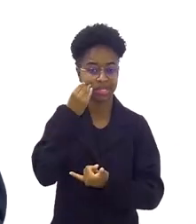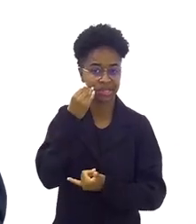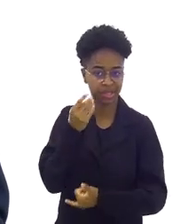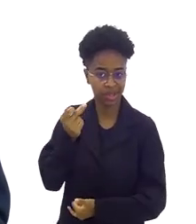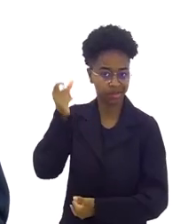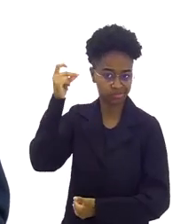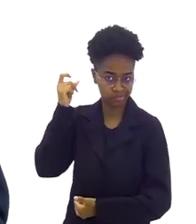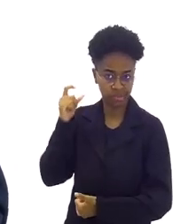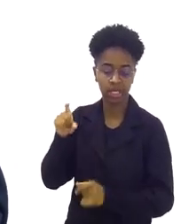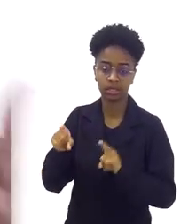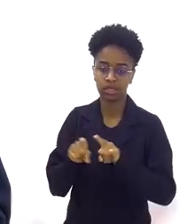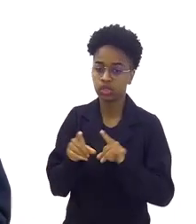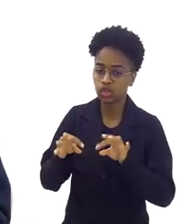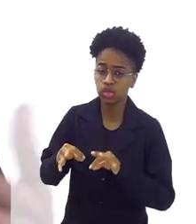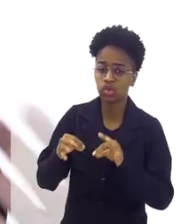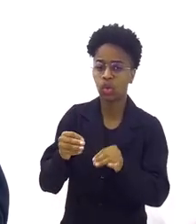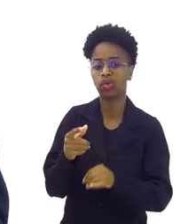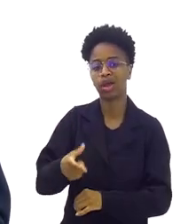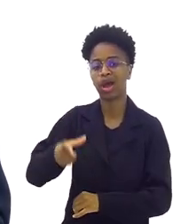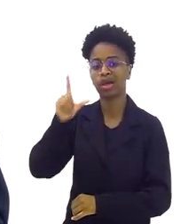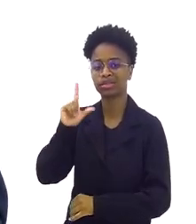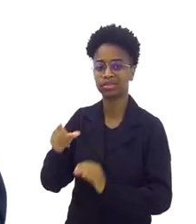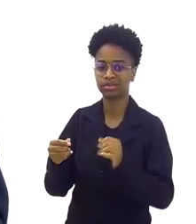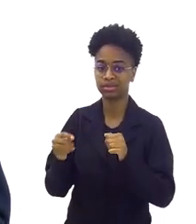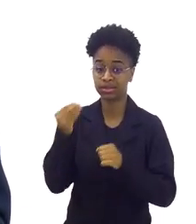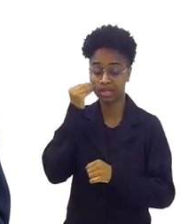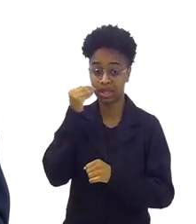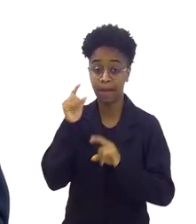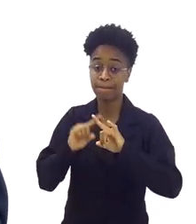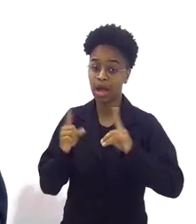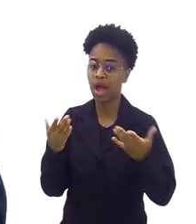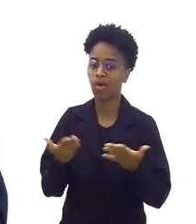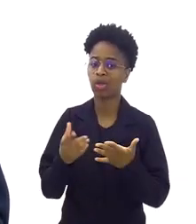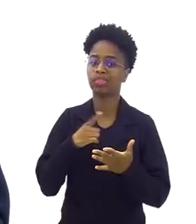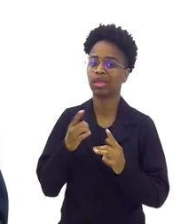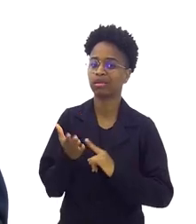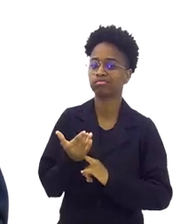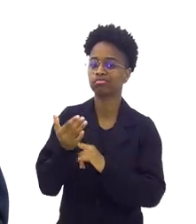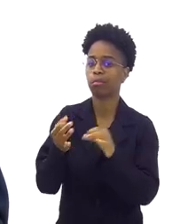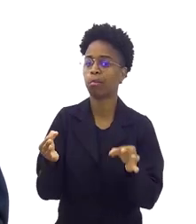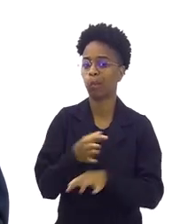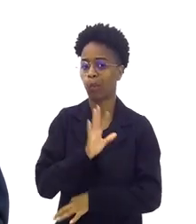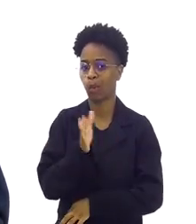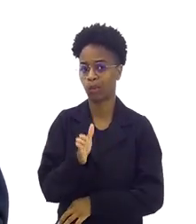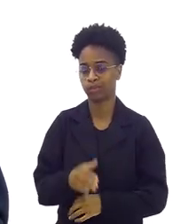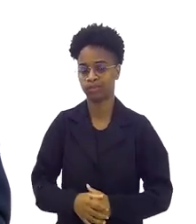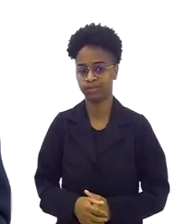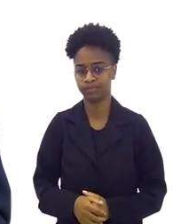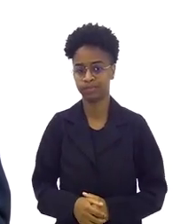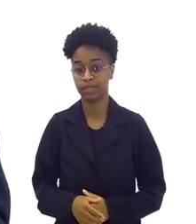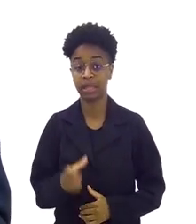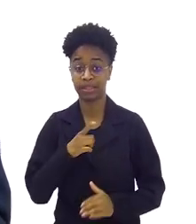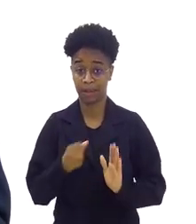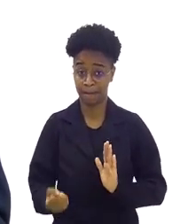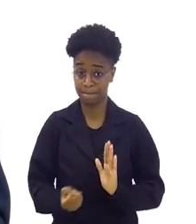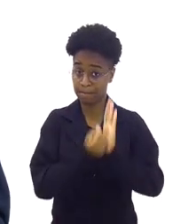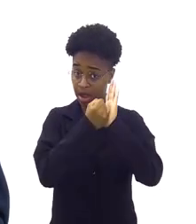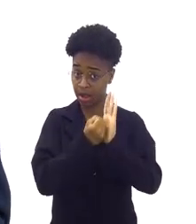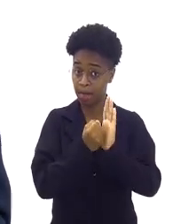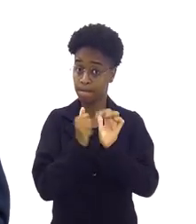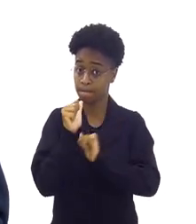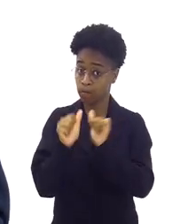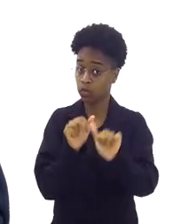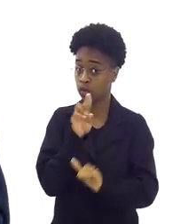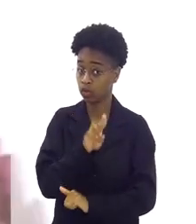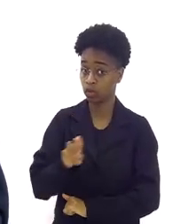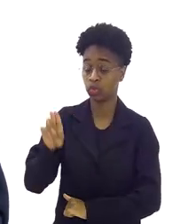tentavam fazer antes, todos os jogos que vieram antes tentaram fazer isso, só que agora existe tecnologia para isso. Agora existe uma